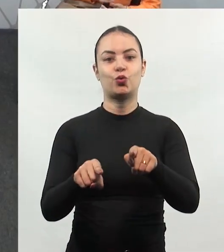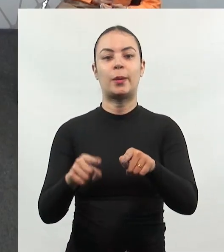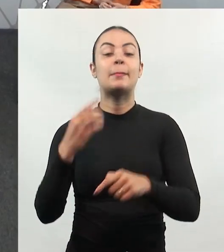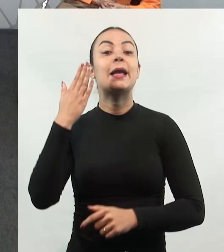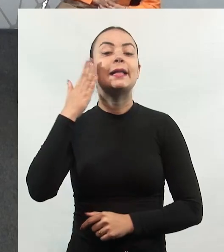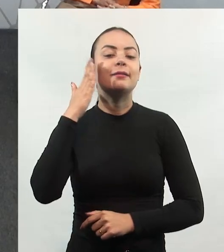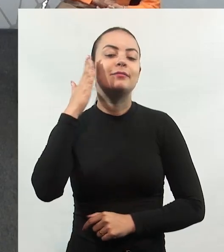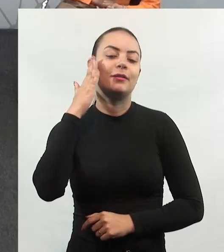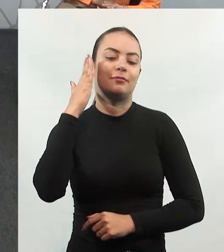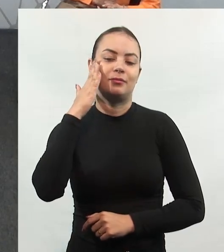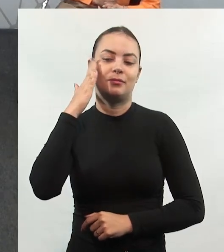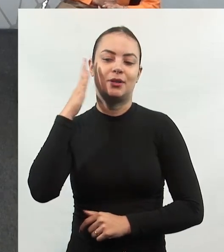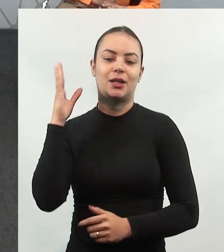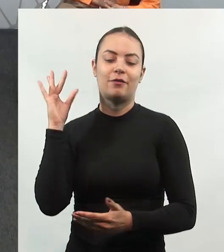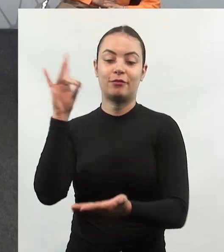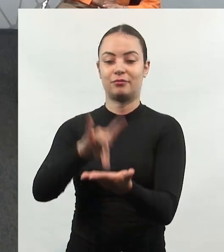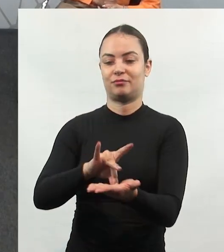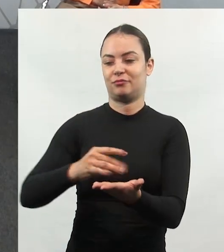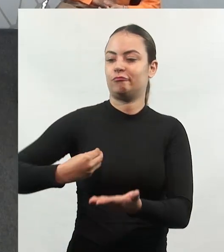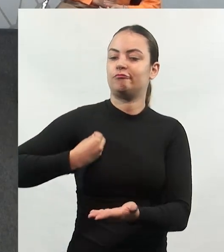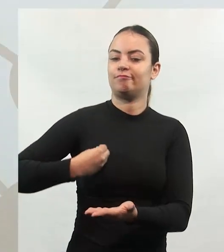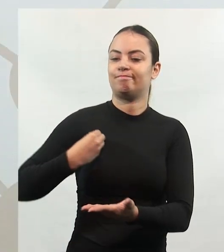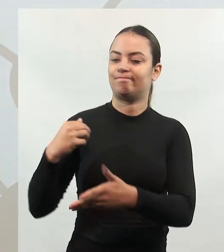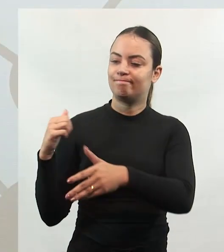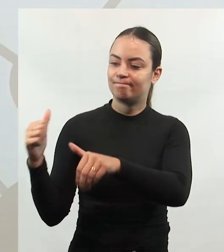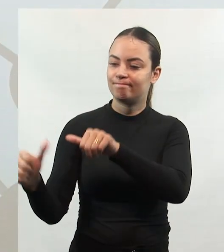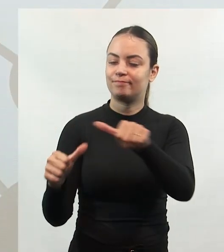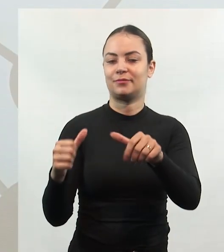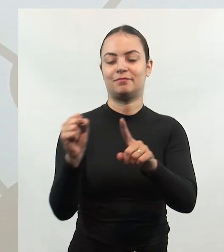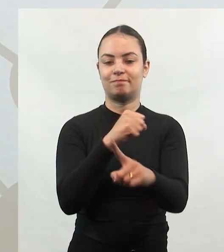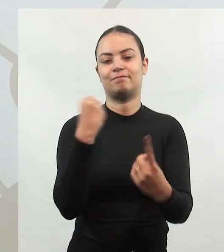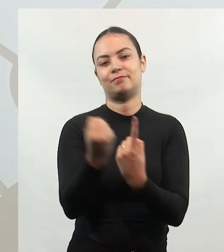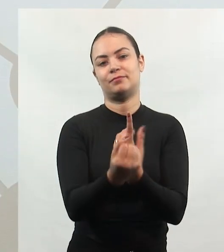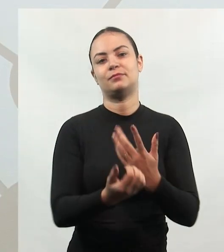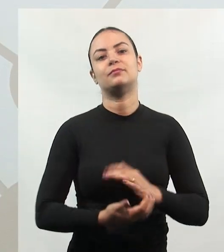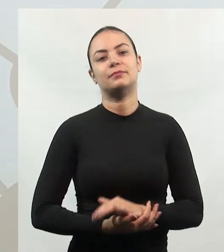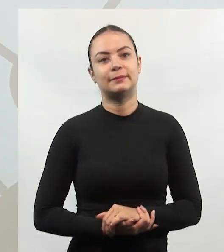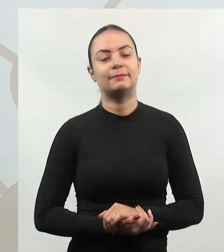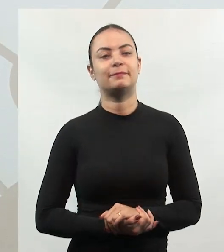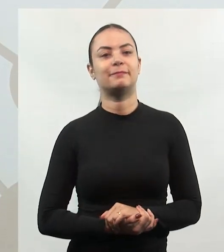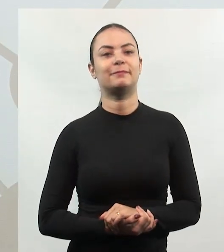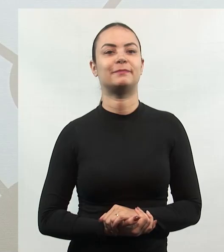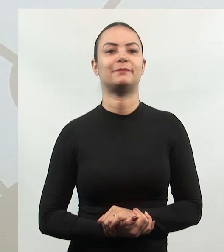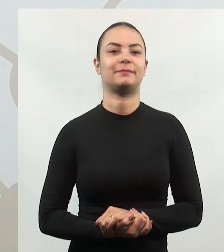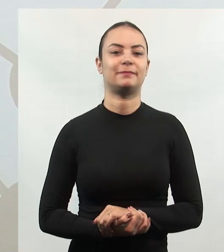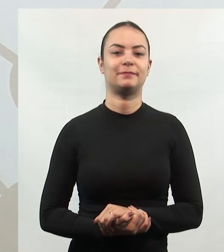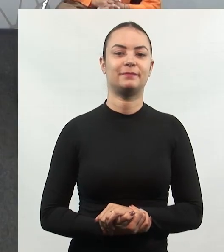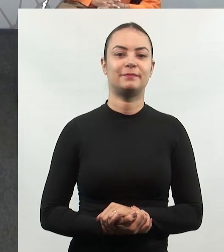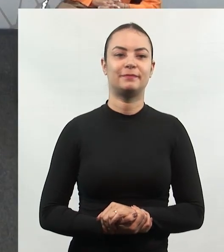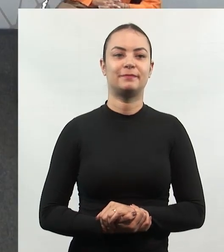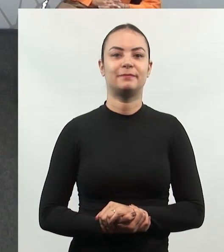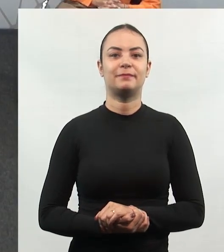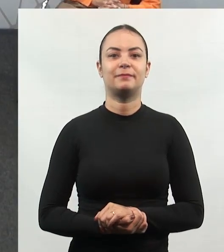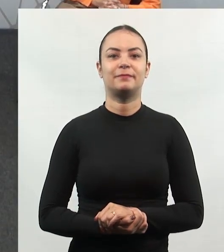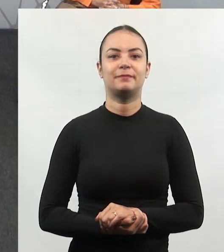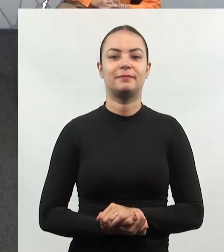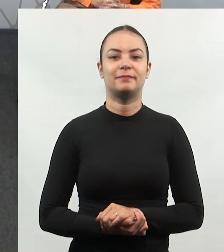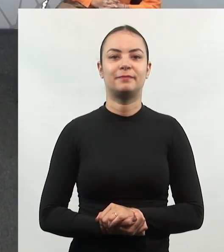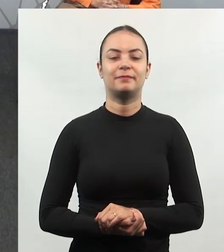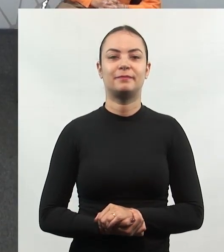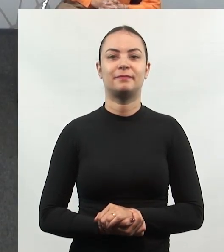Disciplina. Então, assim, foi uma formação muito boa. Acho que, já que vocês estão fazendo esse projeto sobre a história do Carmela,